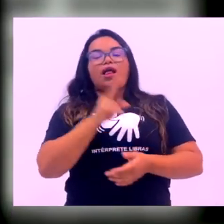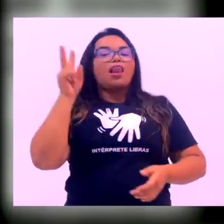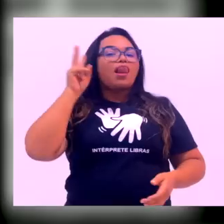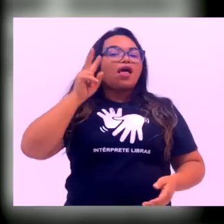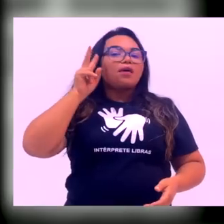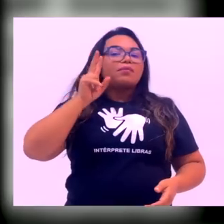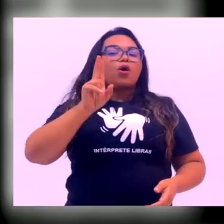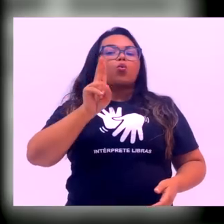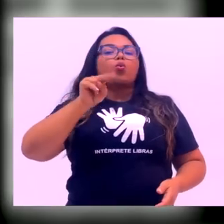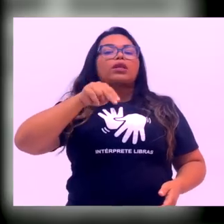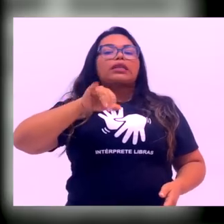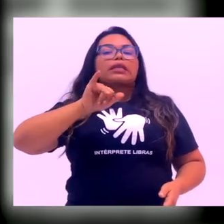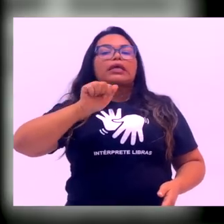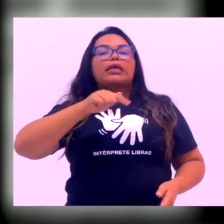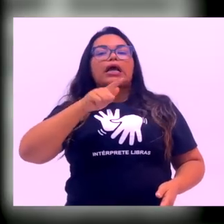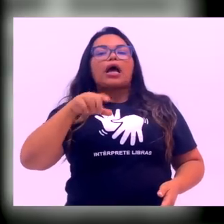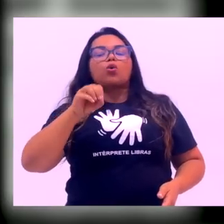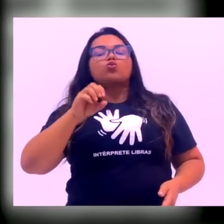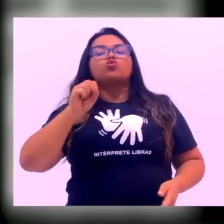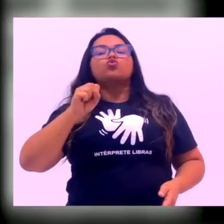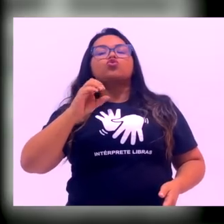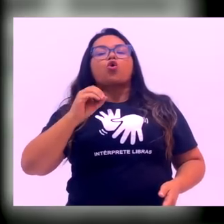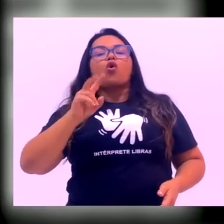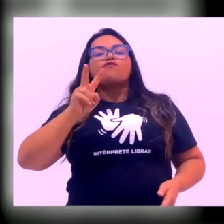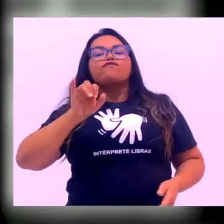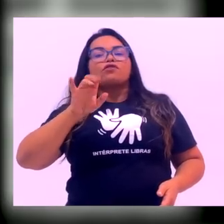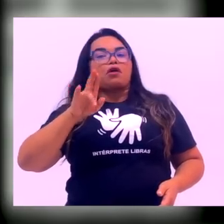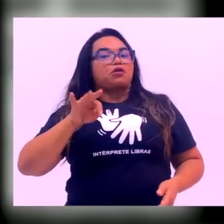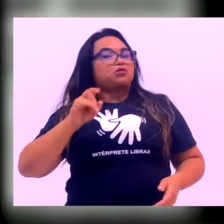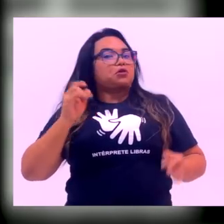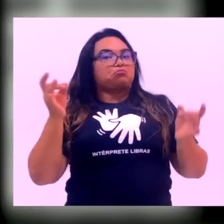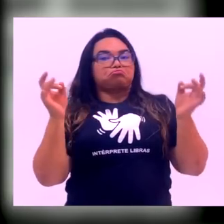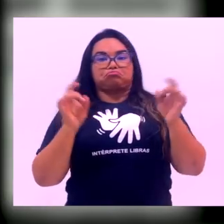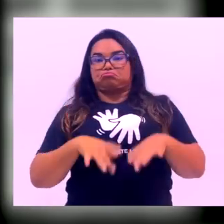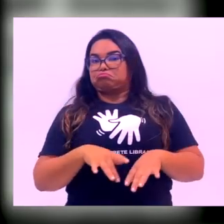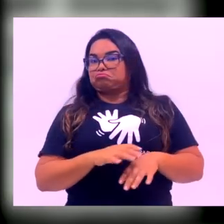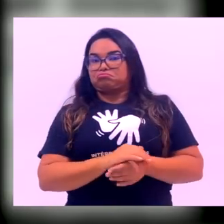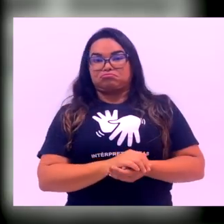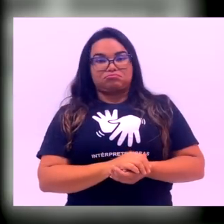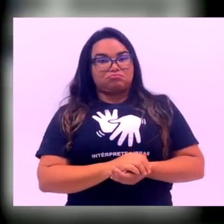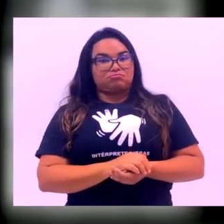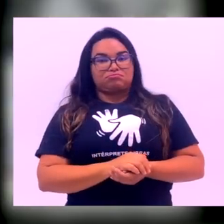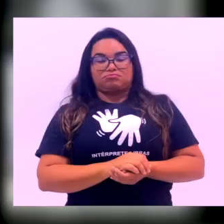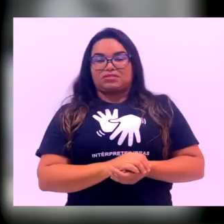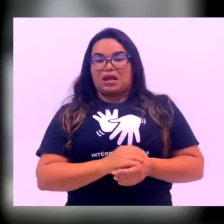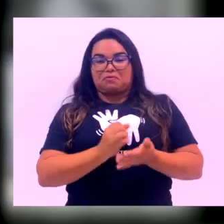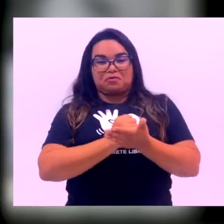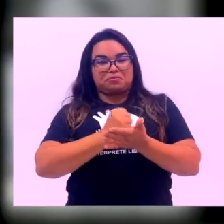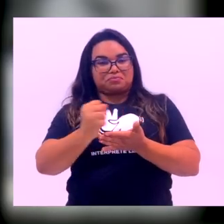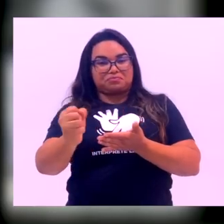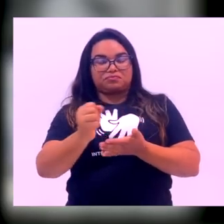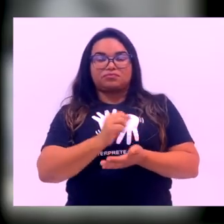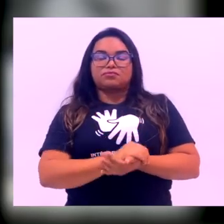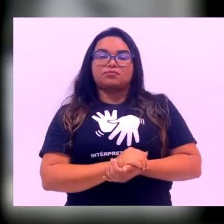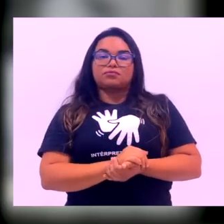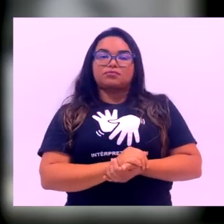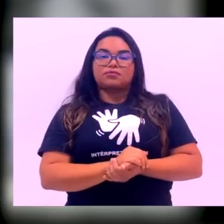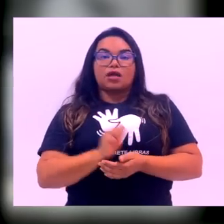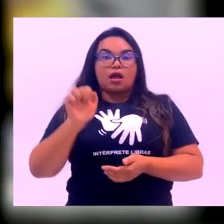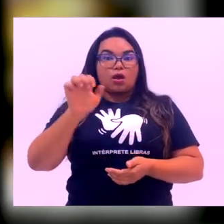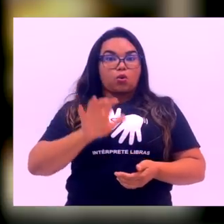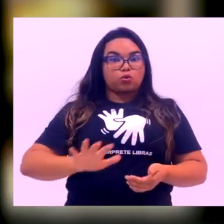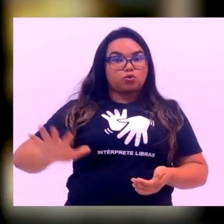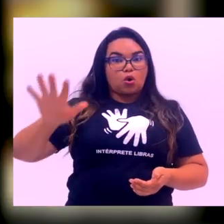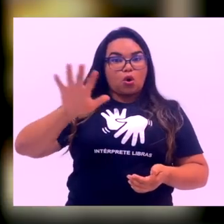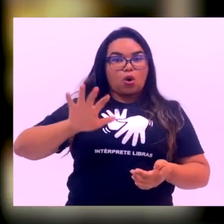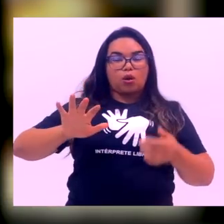não mais existe. As 3 repúblicas se uniram. Bush precisa redescobrir o tempo, blá, blá, blá, blá. Lendo o